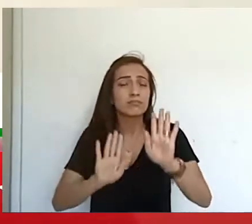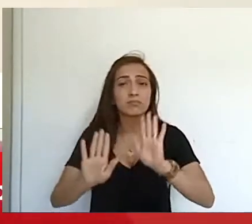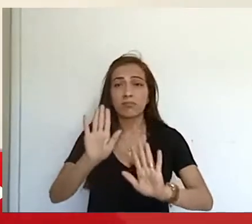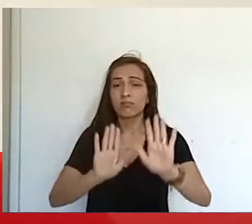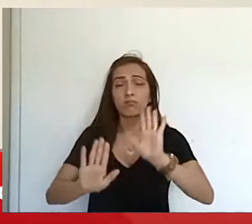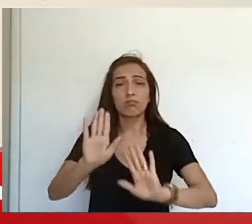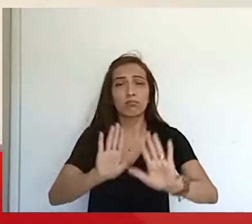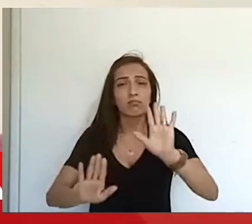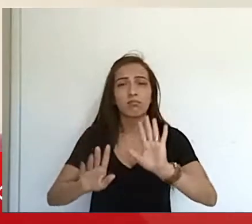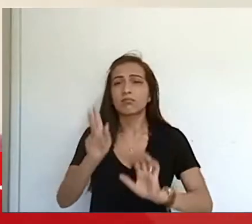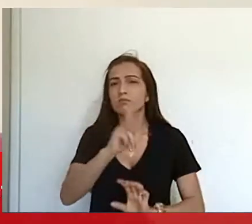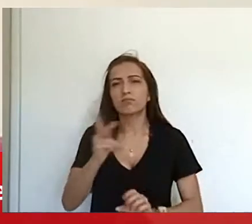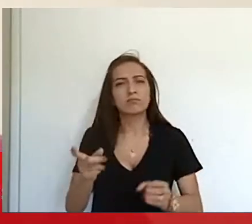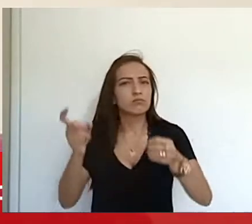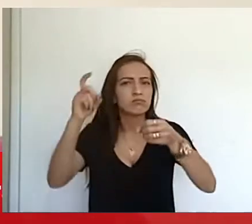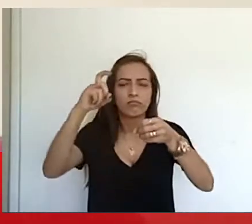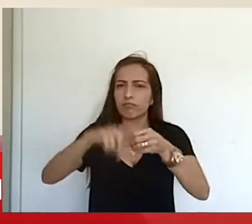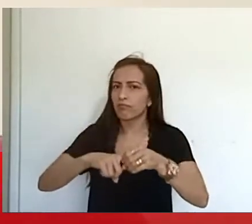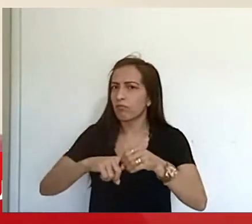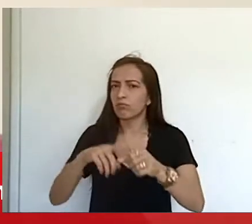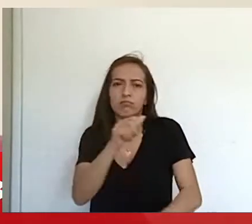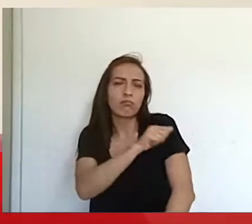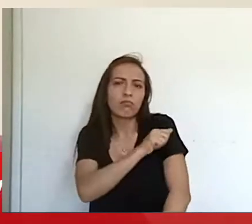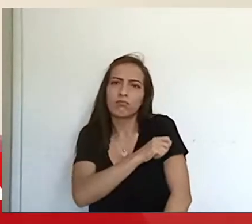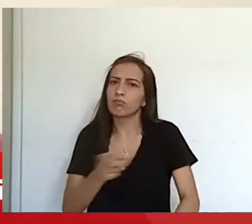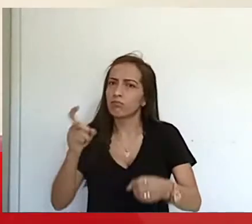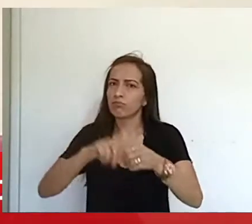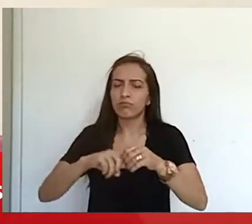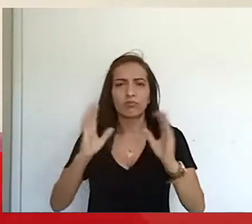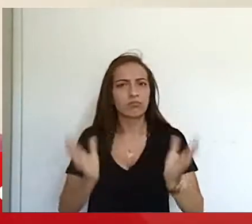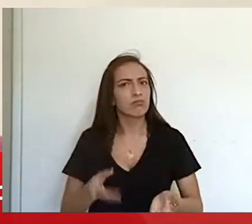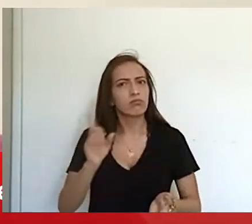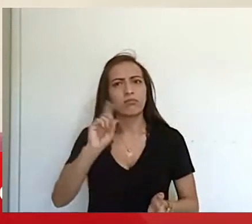professores voltem, os alunos voltem, né, para as escolas sem